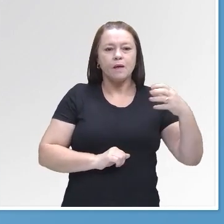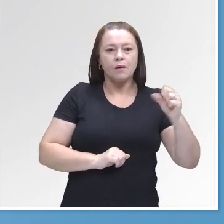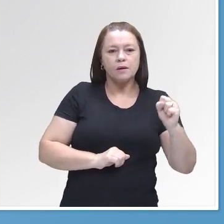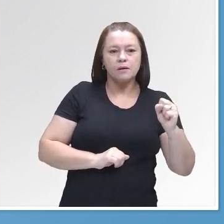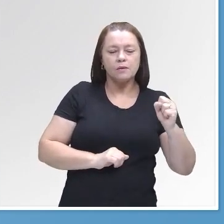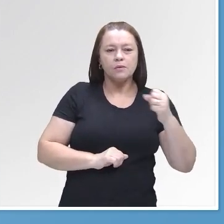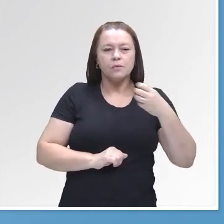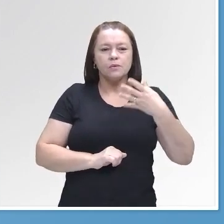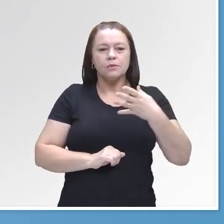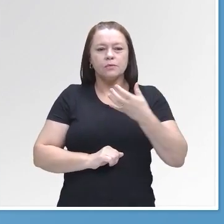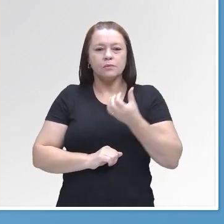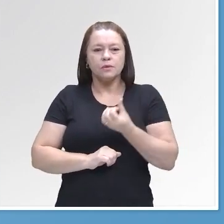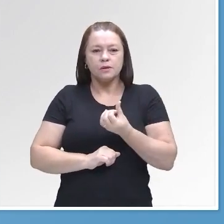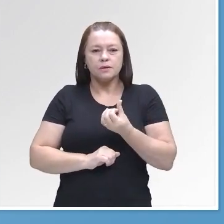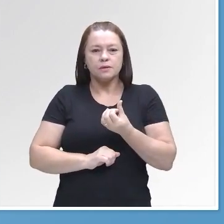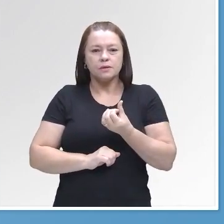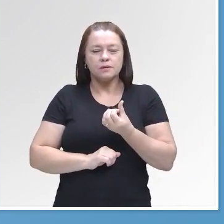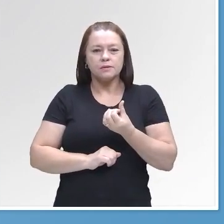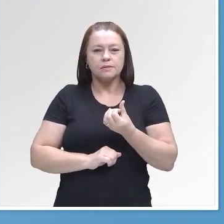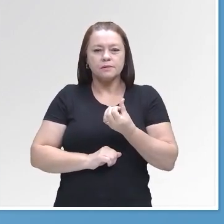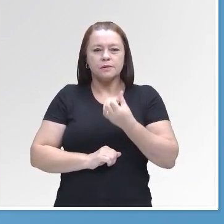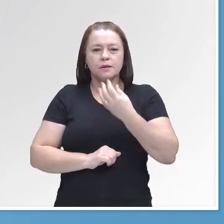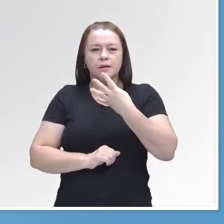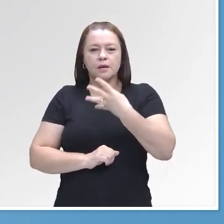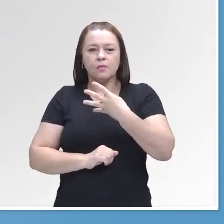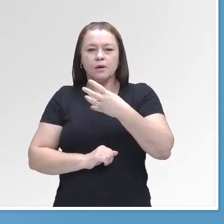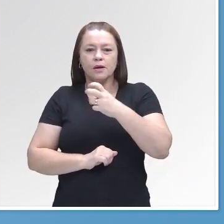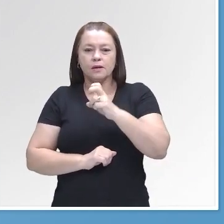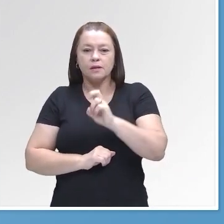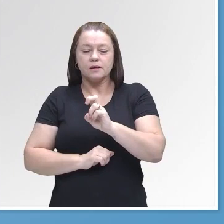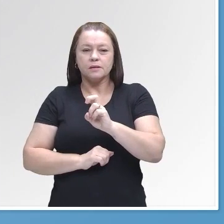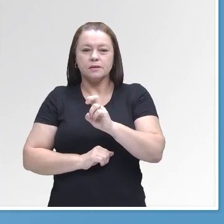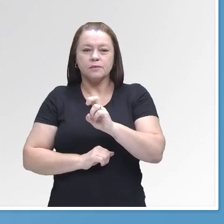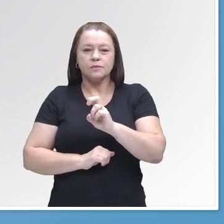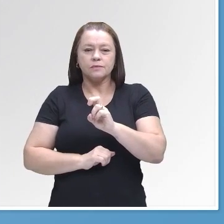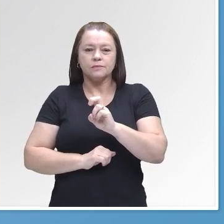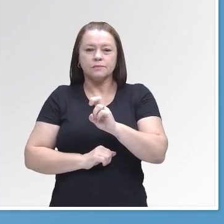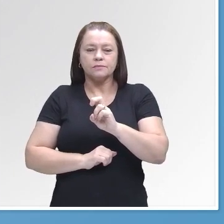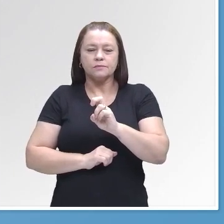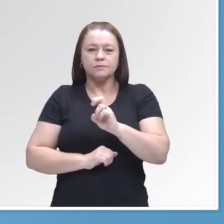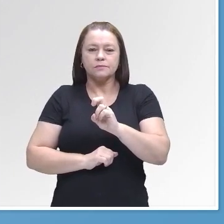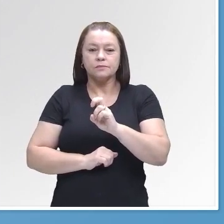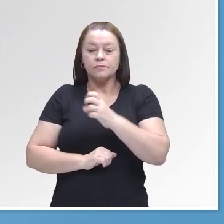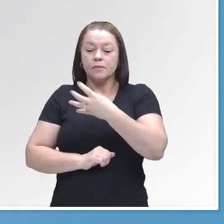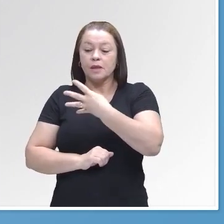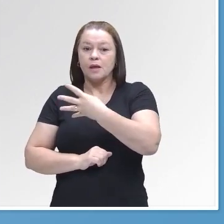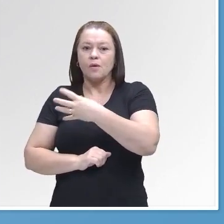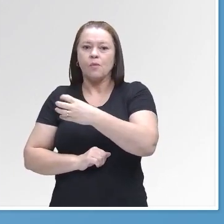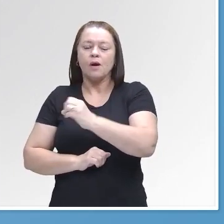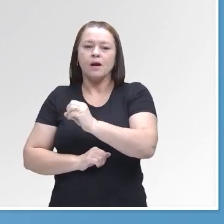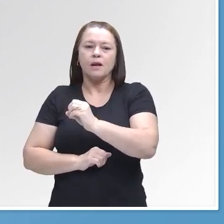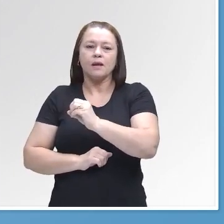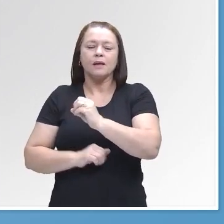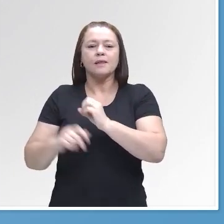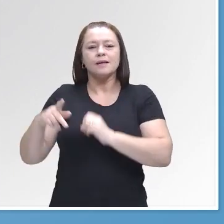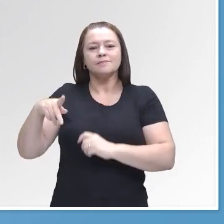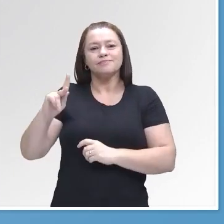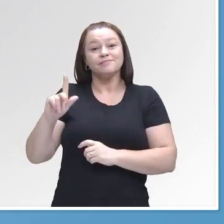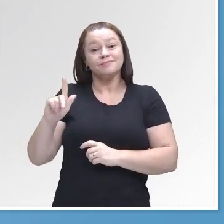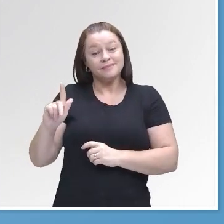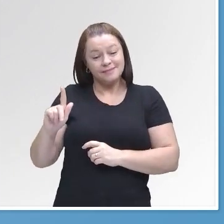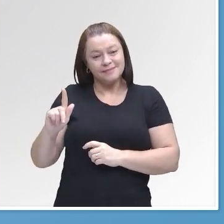46 quilos. Fábio, 45 quilos. E Hugo, 40